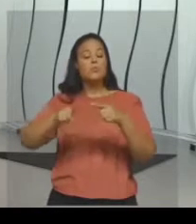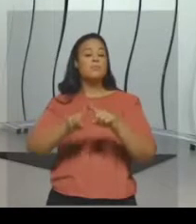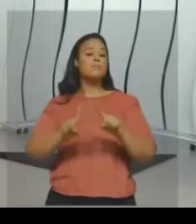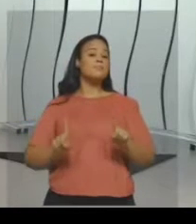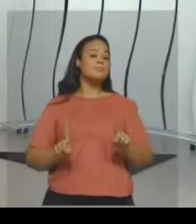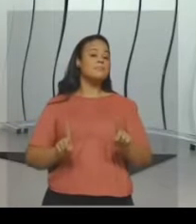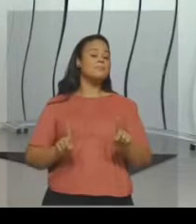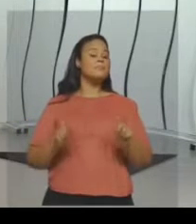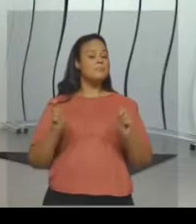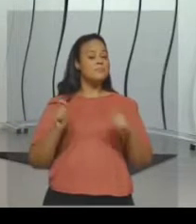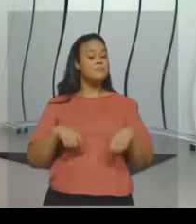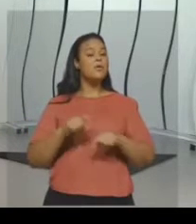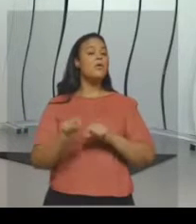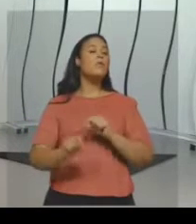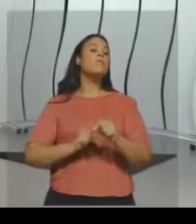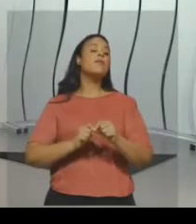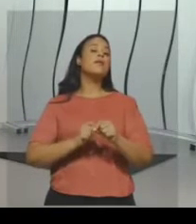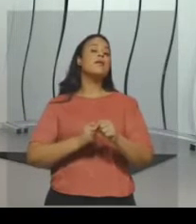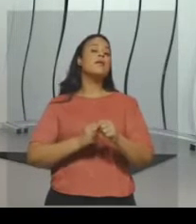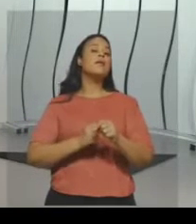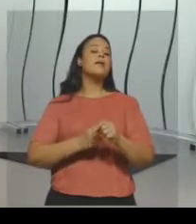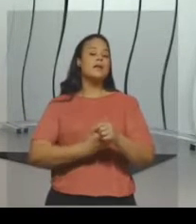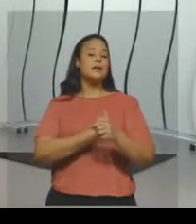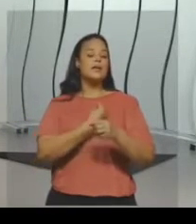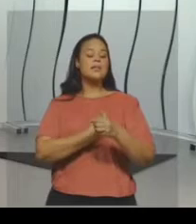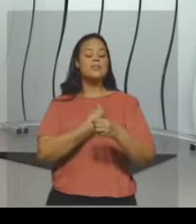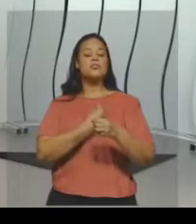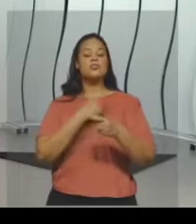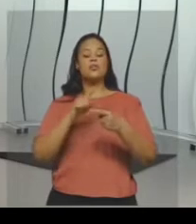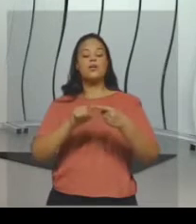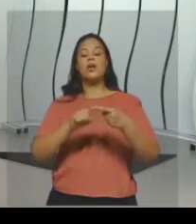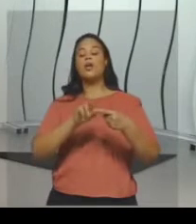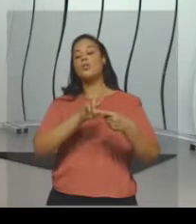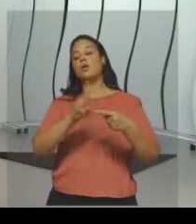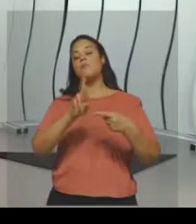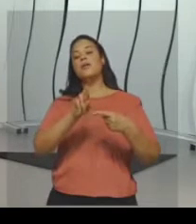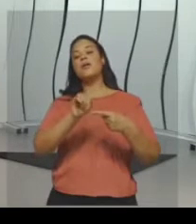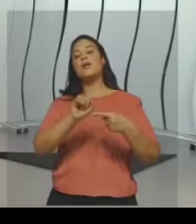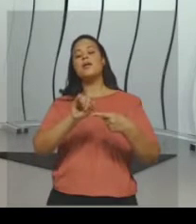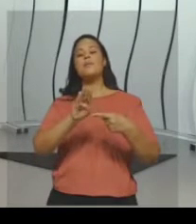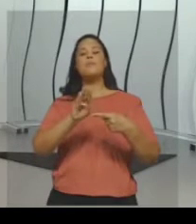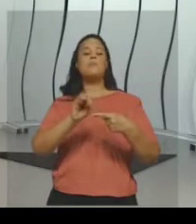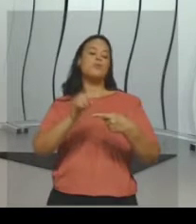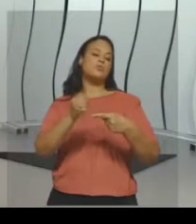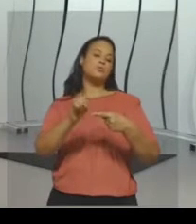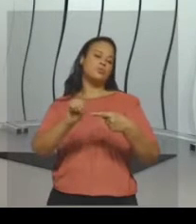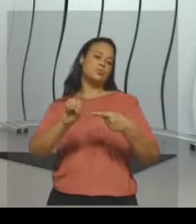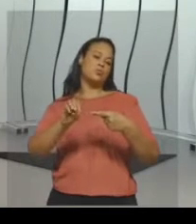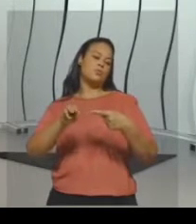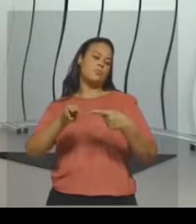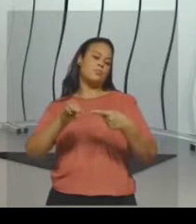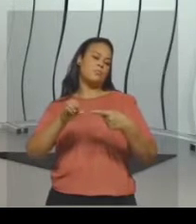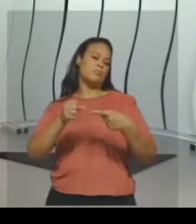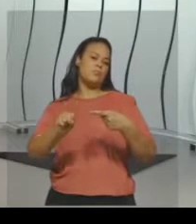portanto, é necessário que existam ribossomos aqui, que são importantes na produção de